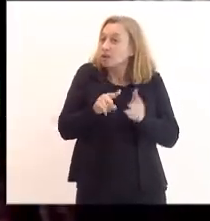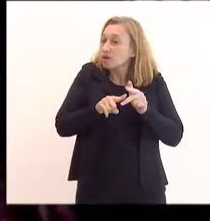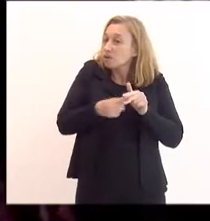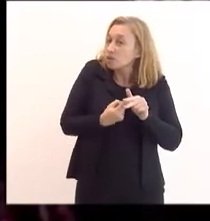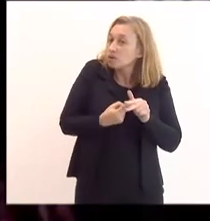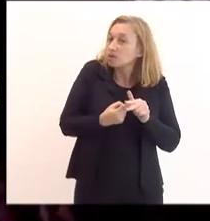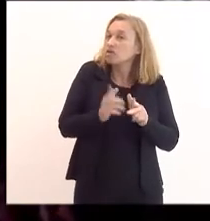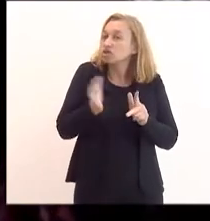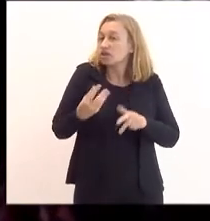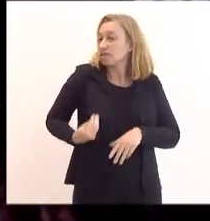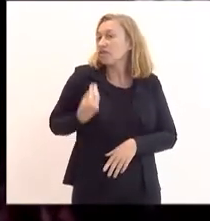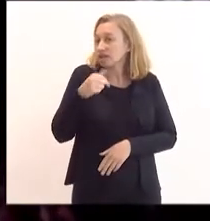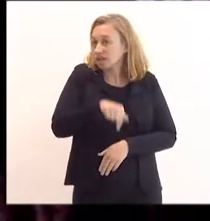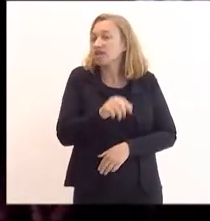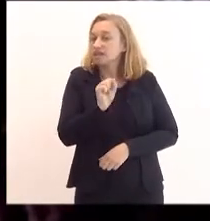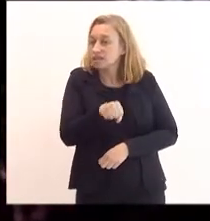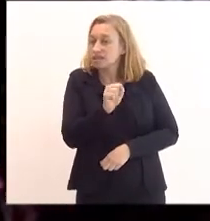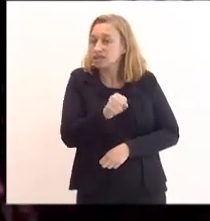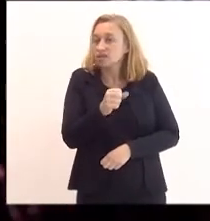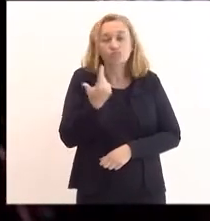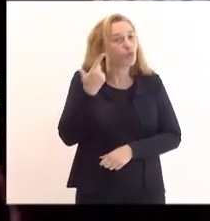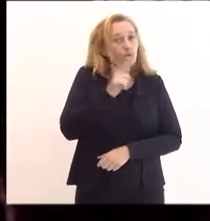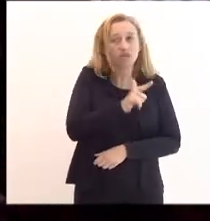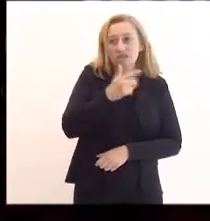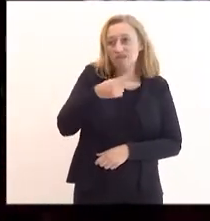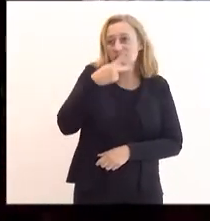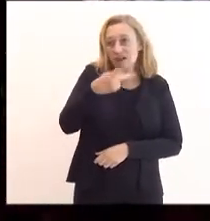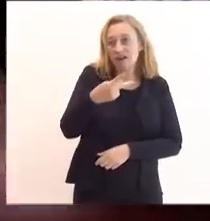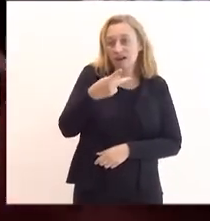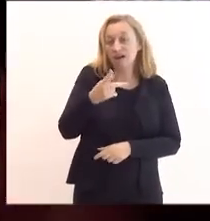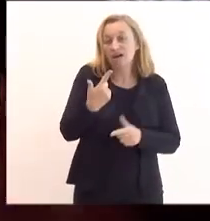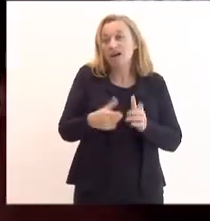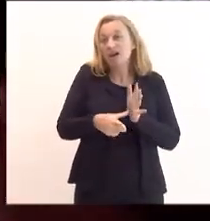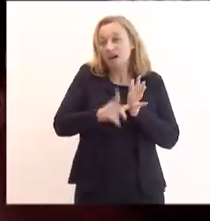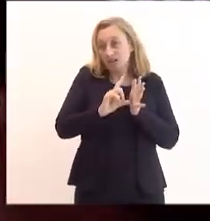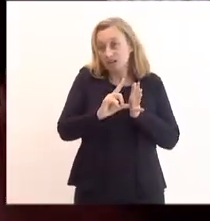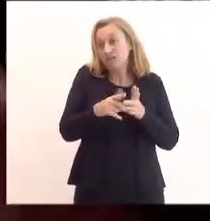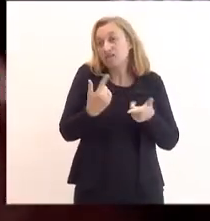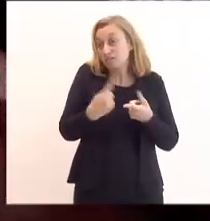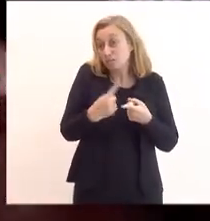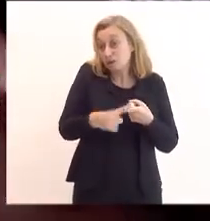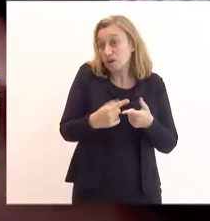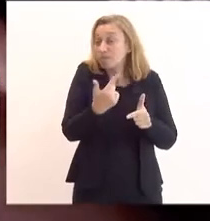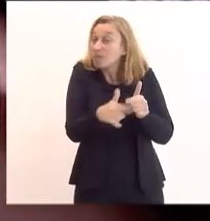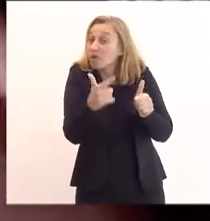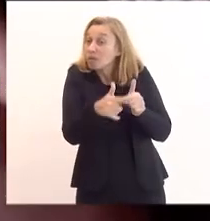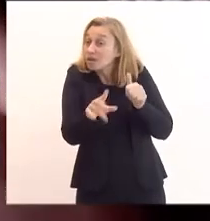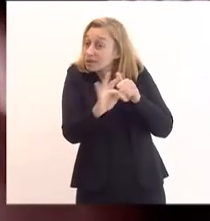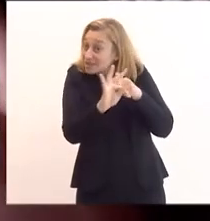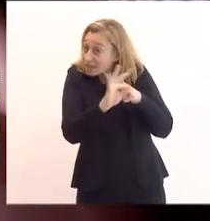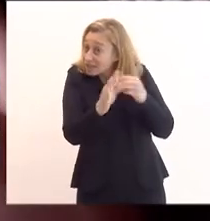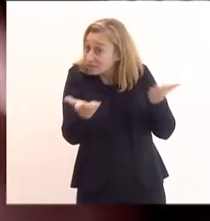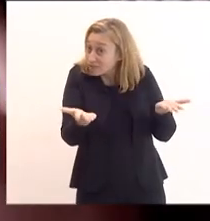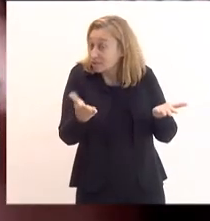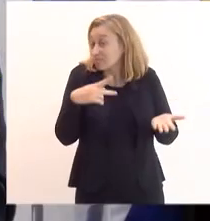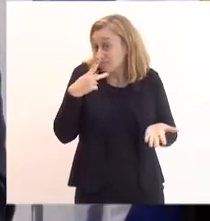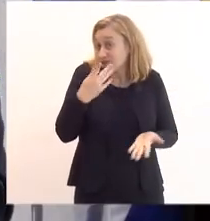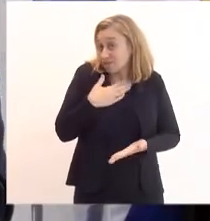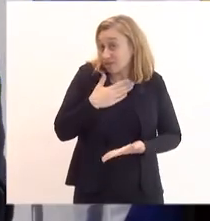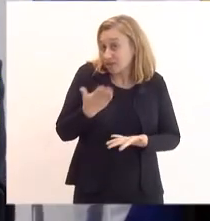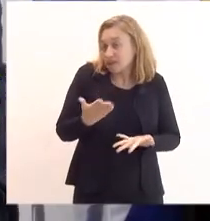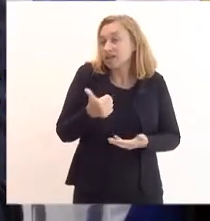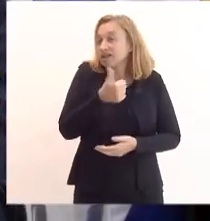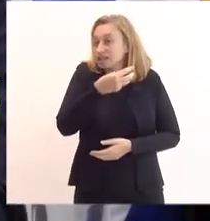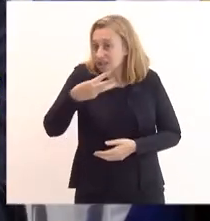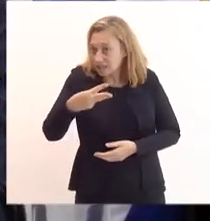corrigir, que eu estava presente, sim. Tá eu só não consegui me manifestar porque tinham problemas técnicos. Essa foi a minha correção. Então, 13,